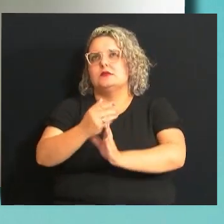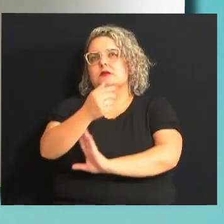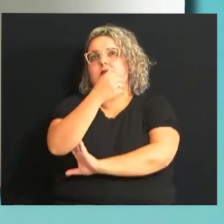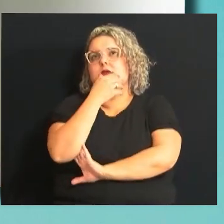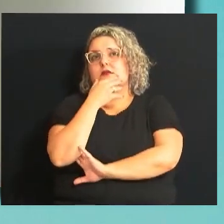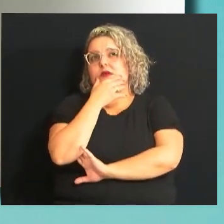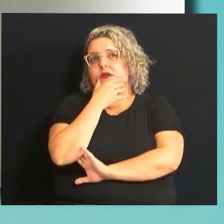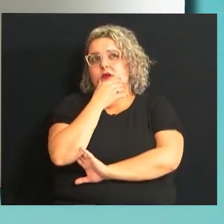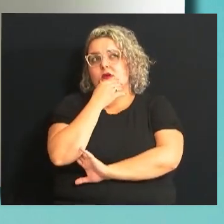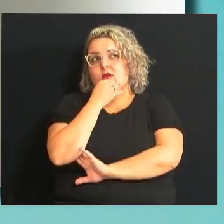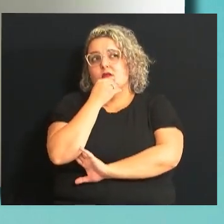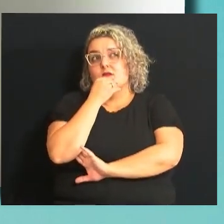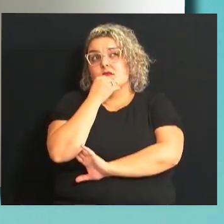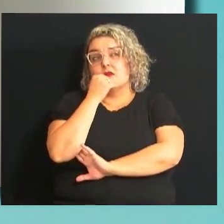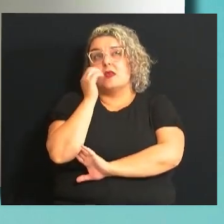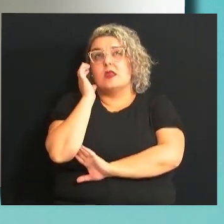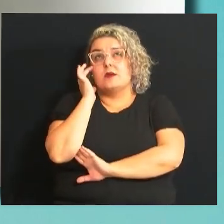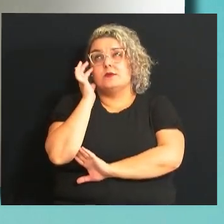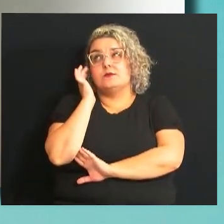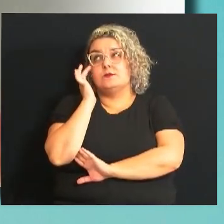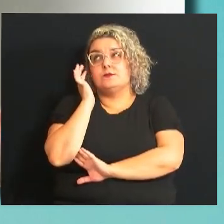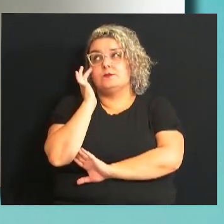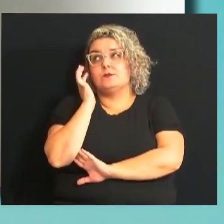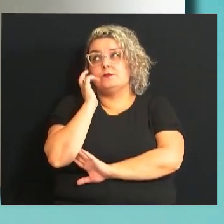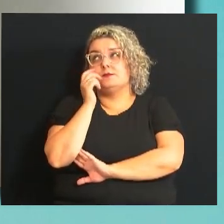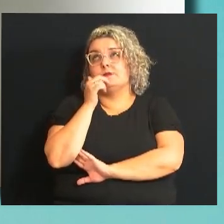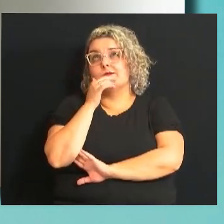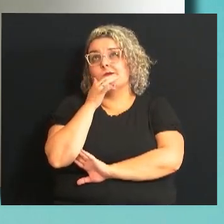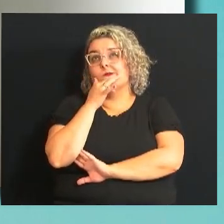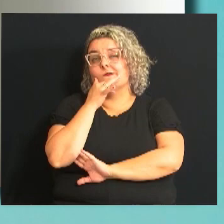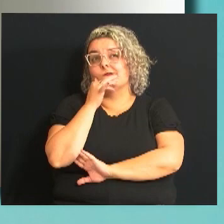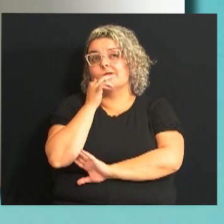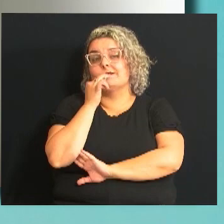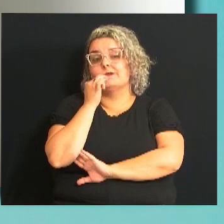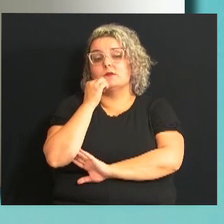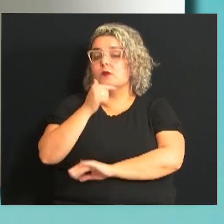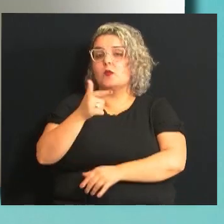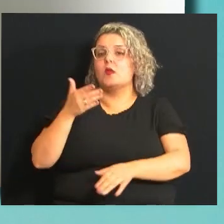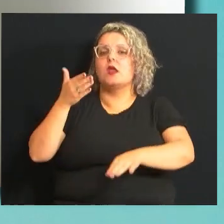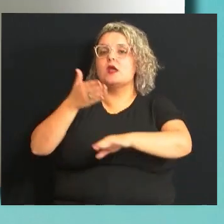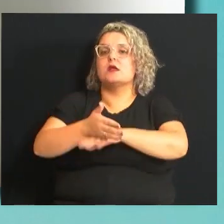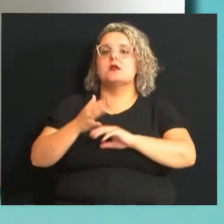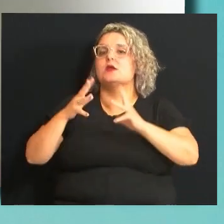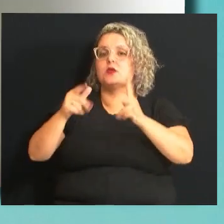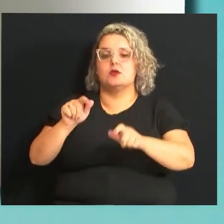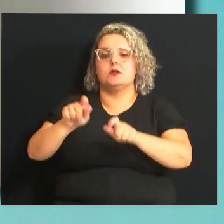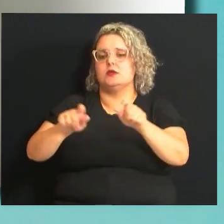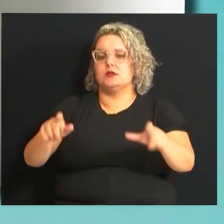desenvolvido. Então, a gente para pensar e, assim,